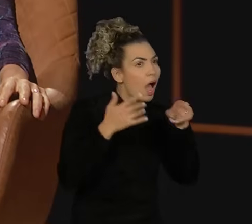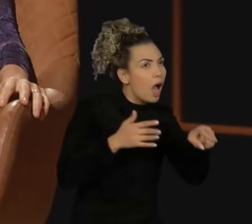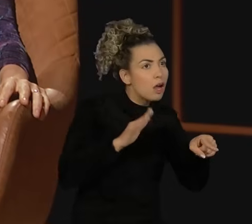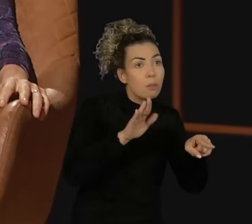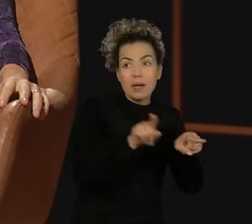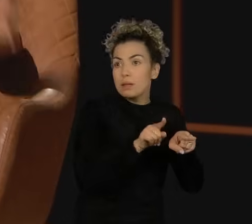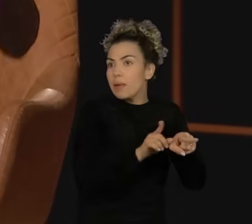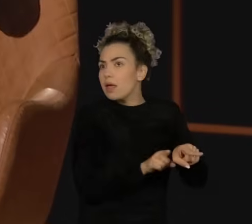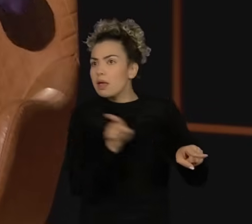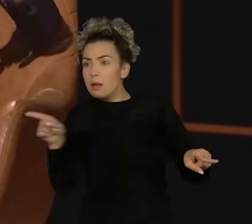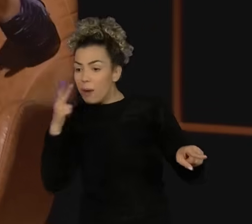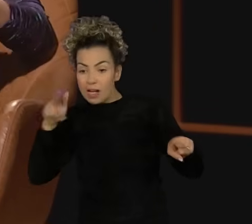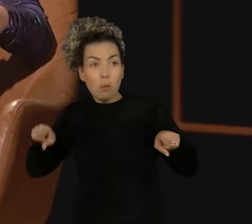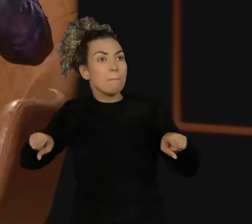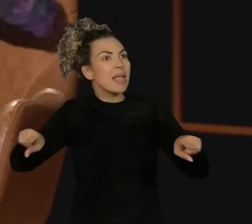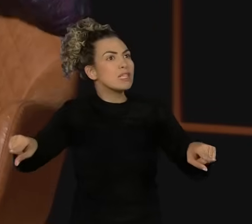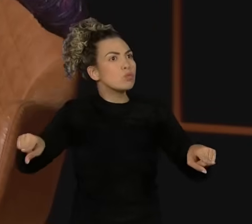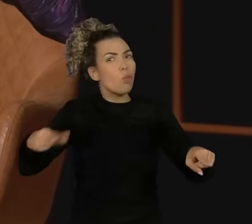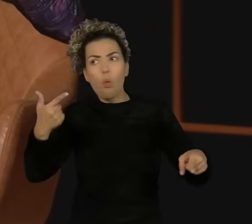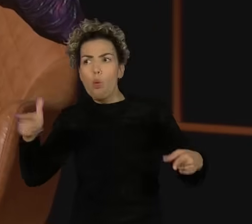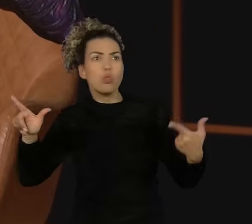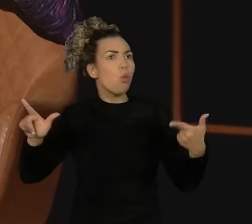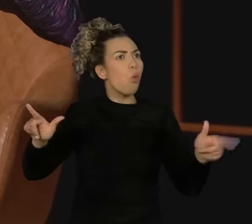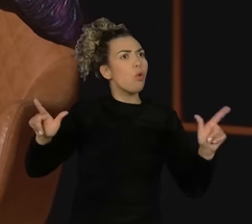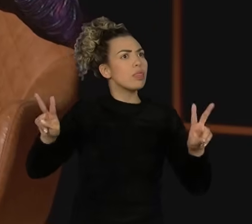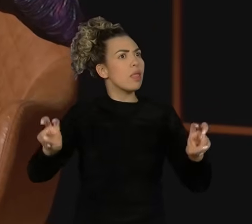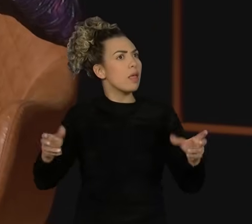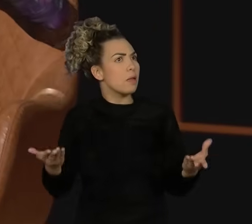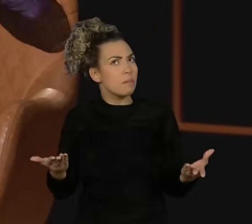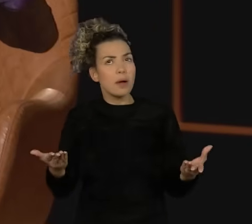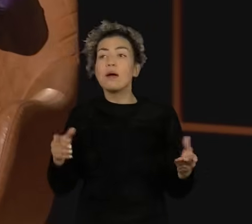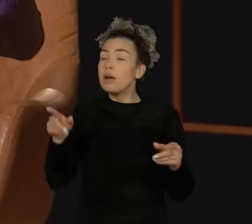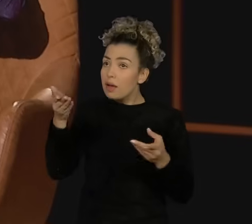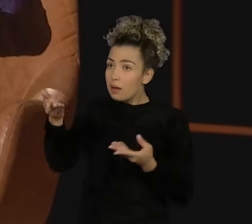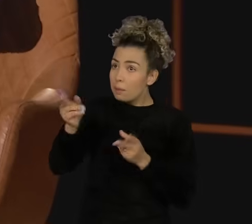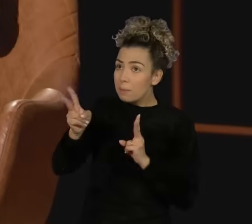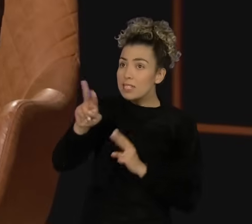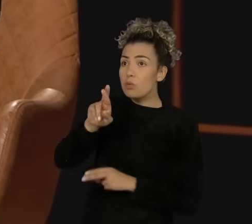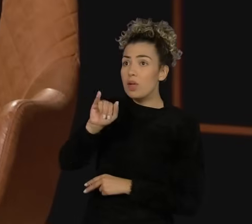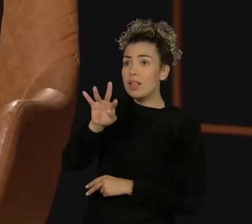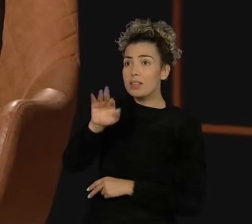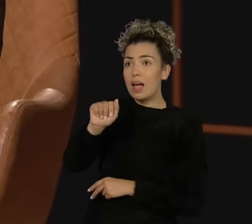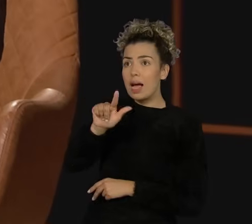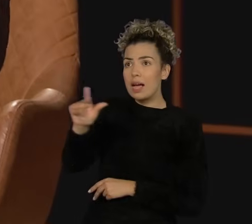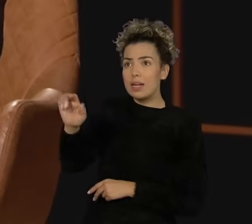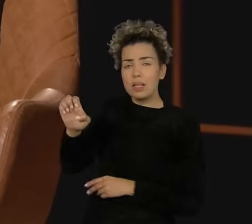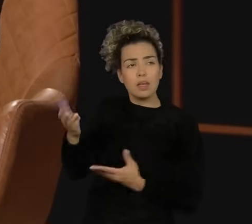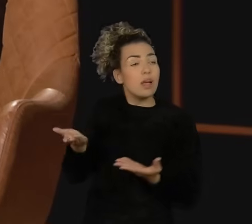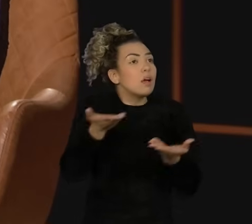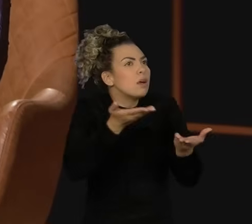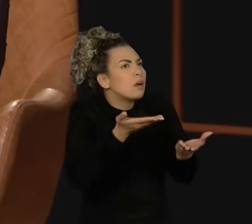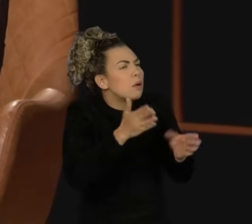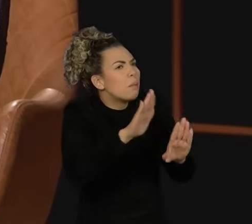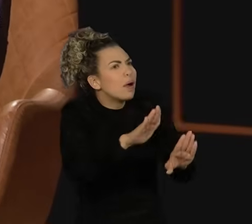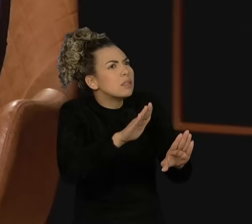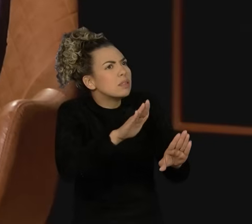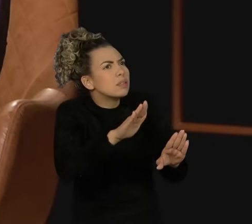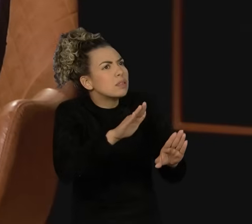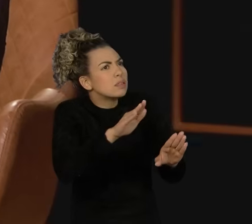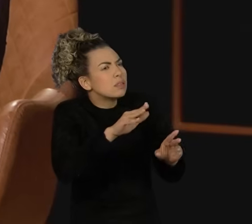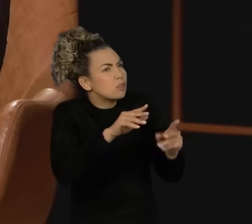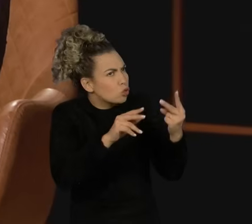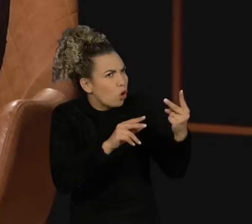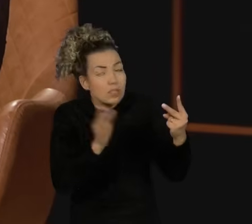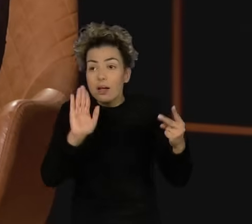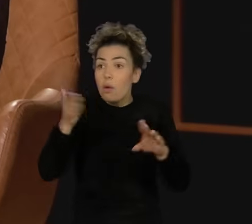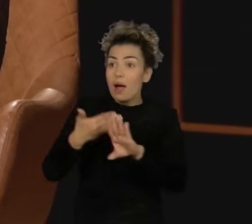Rita Lee. Não, na verdade, teve uma época que eu fazia... Otelo, não foi com o Otelo? Então, teve uma época que eu fazia os 3. Eu fazia 3 espetáculos. Eu